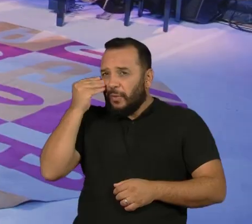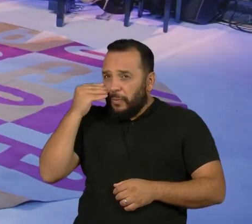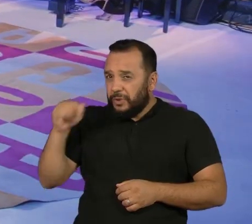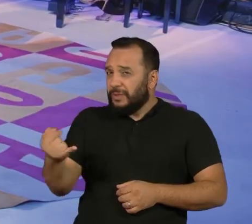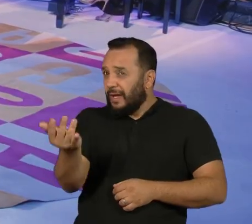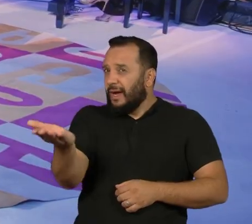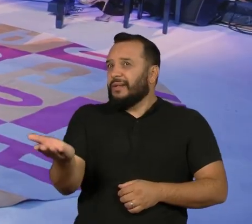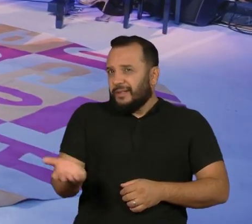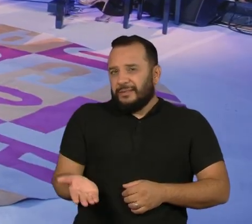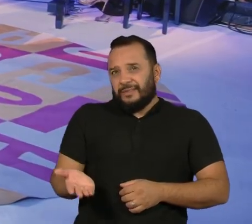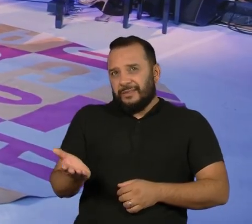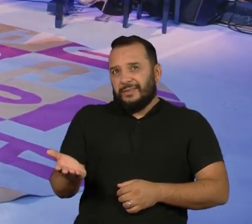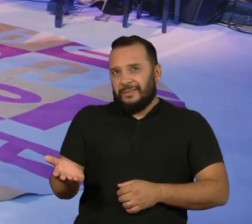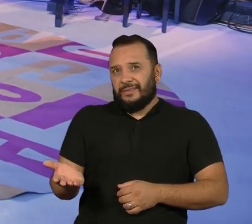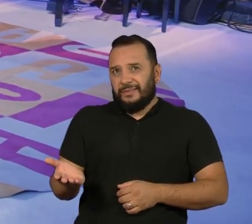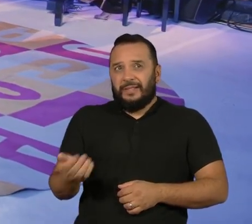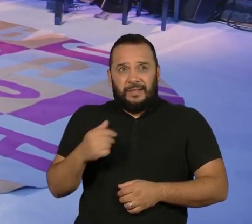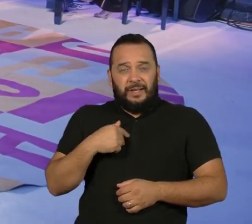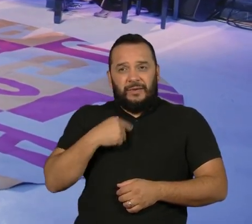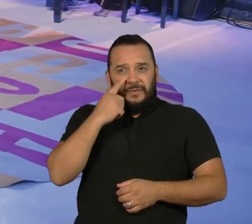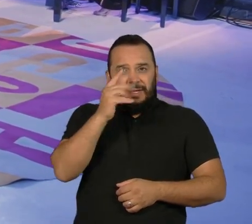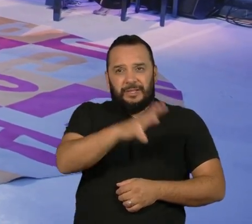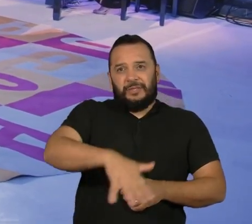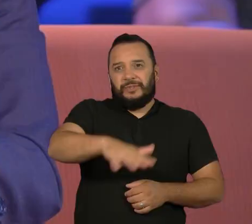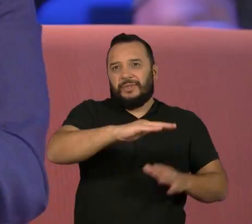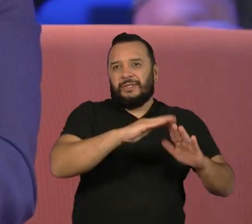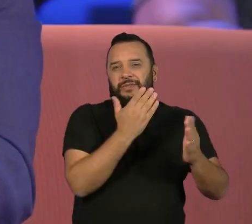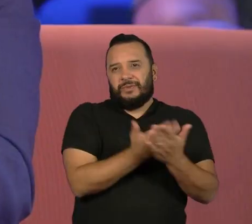oportunidade? E quando eu vejo para a nossa rede, quando eu enxergo a nossa